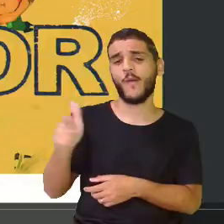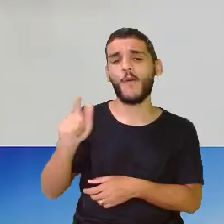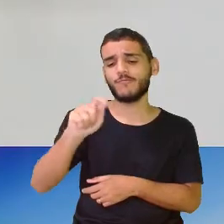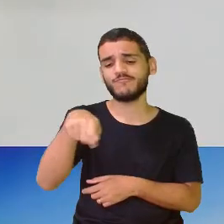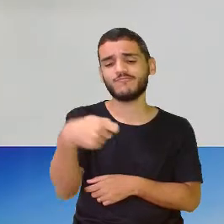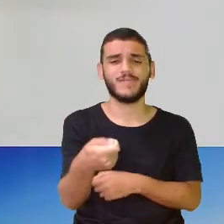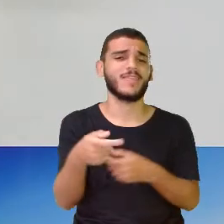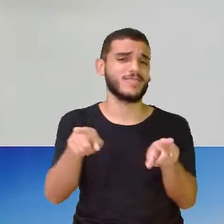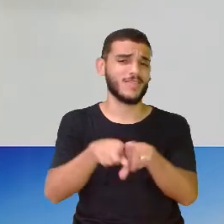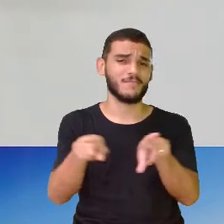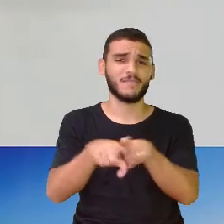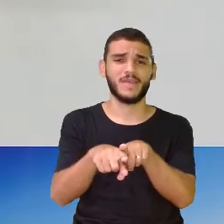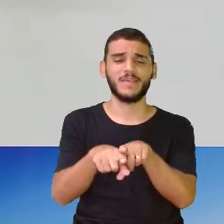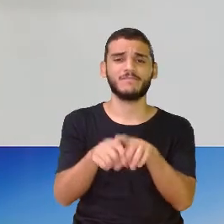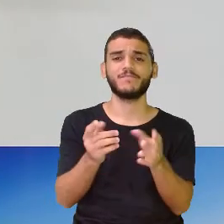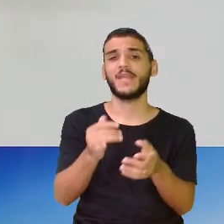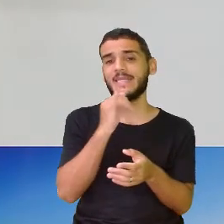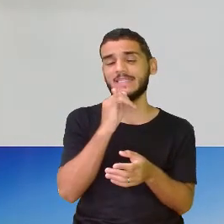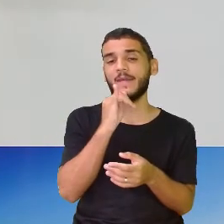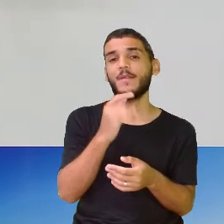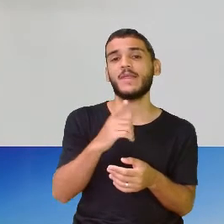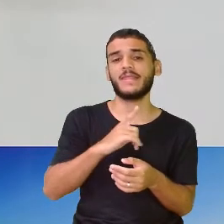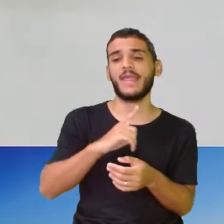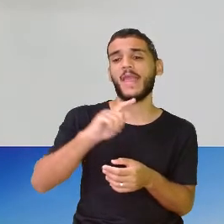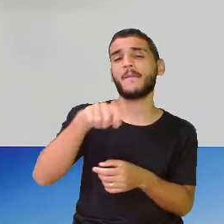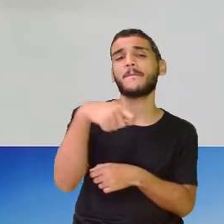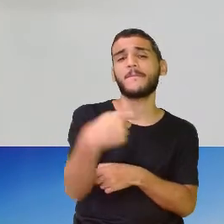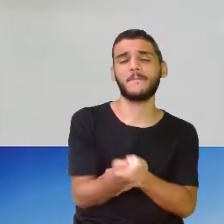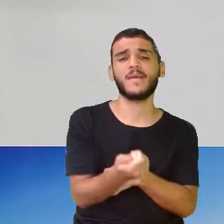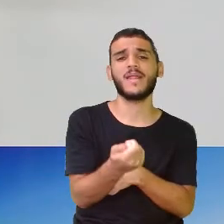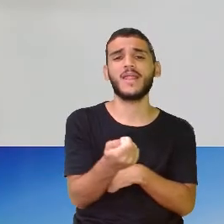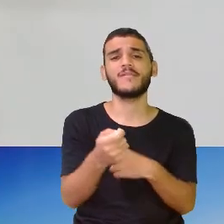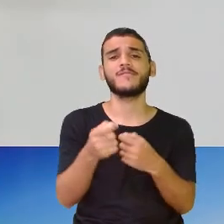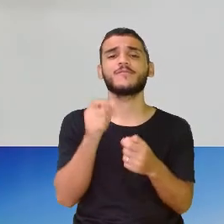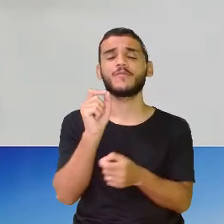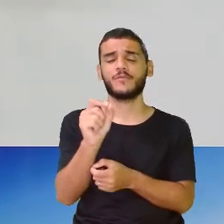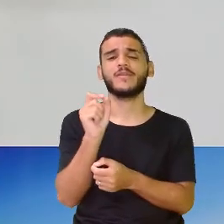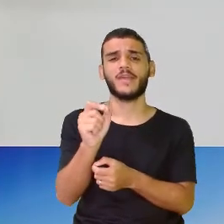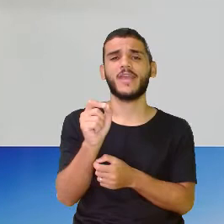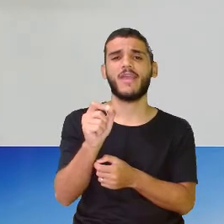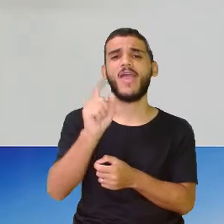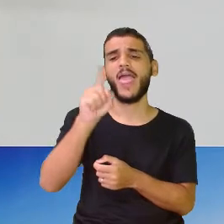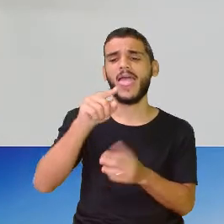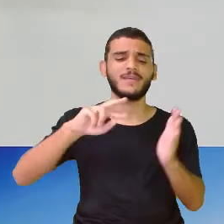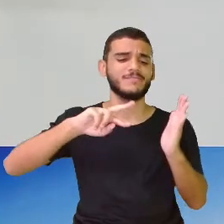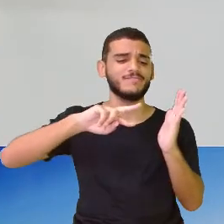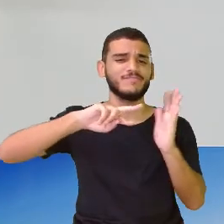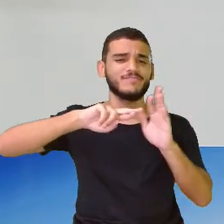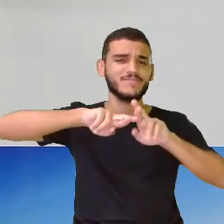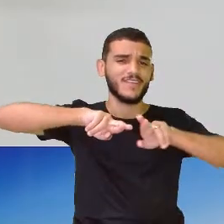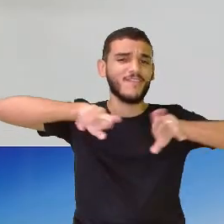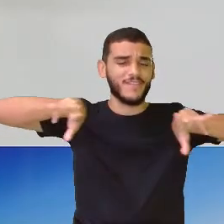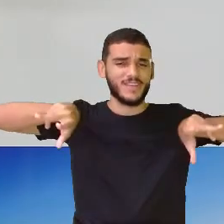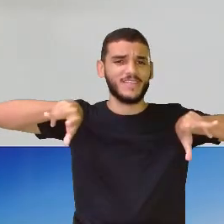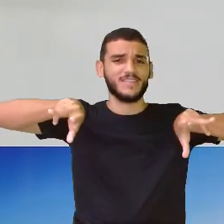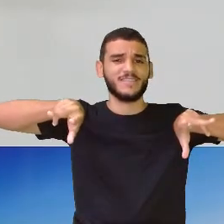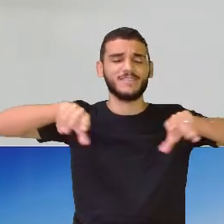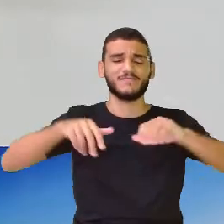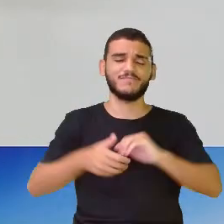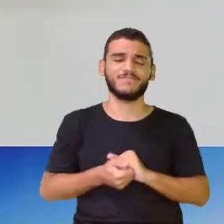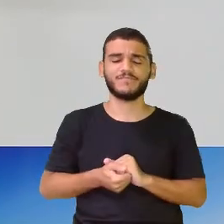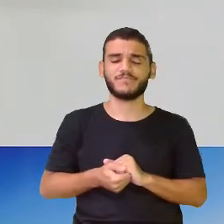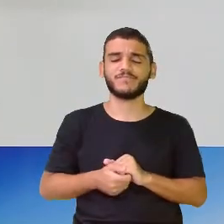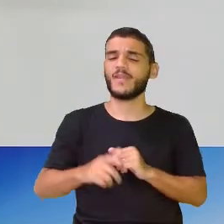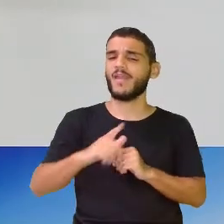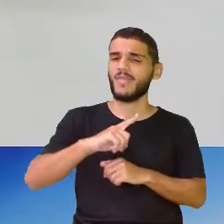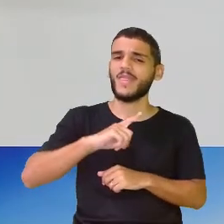que a gente pode dizer que existem palavras que são diferentes. Essas daí enchem o coração. Mas